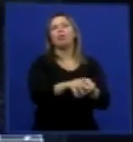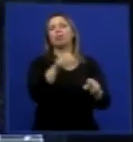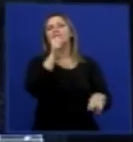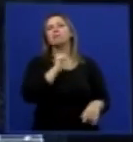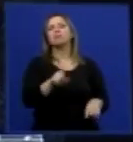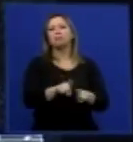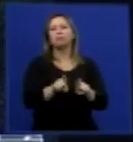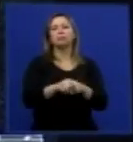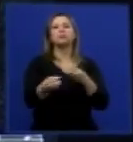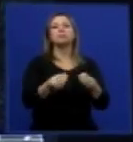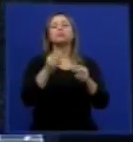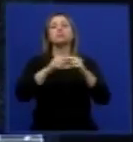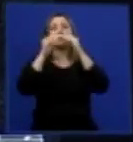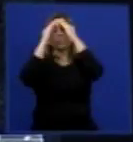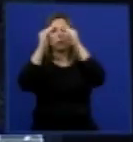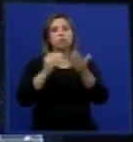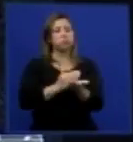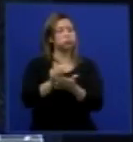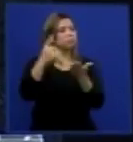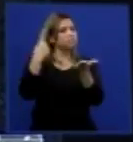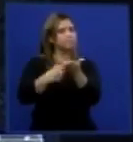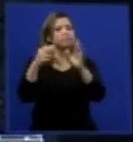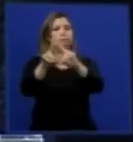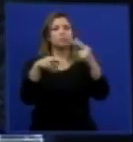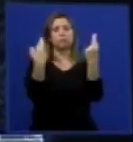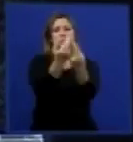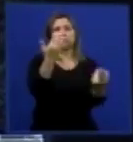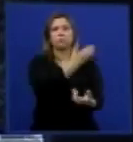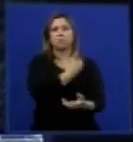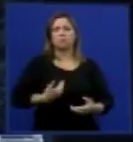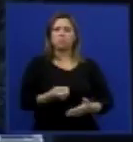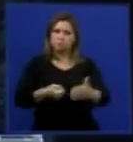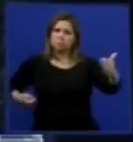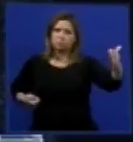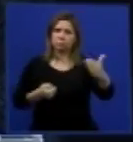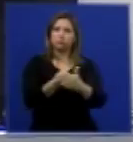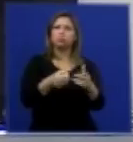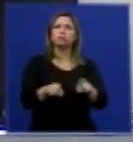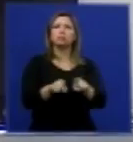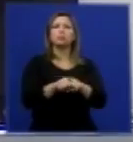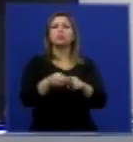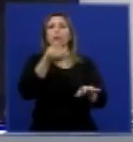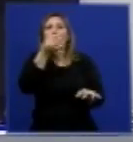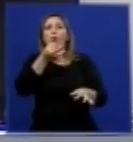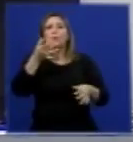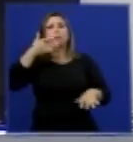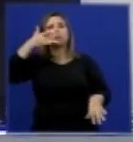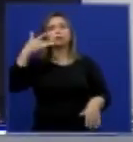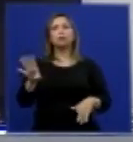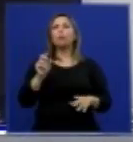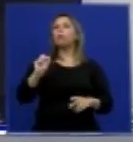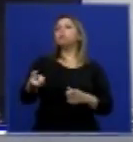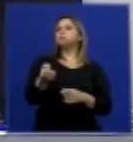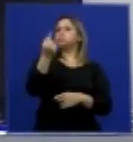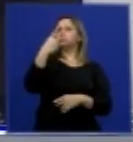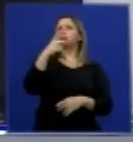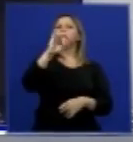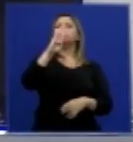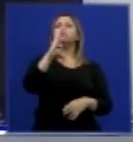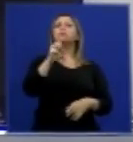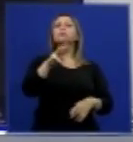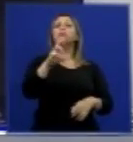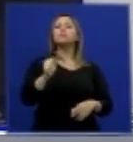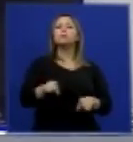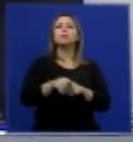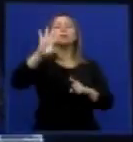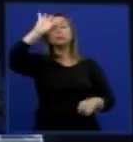civil pública perante a 14ª Vara Federal de Brasília onde foi contestada pelo Ibama a decisão